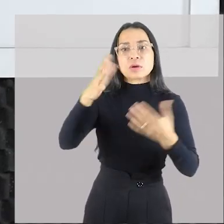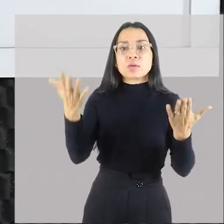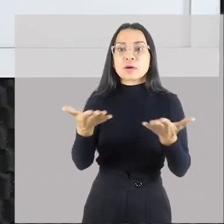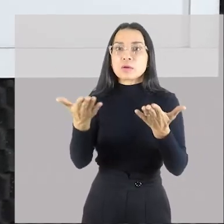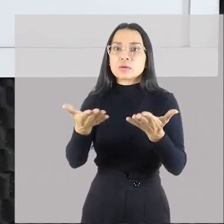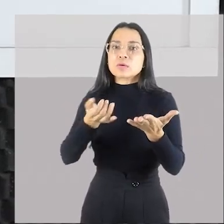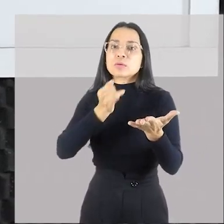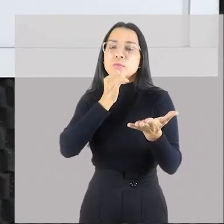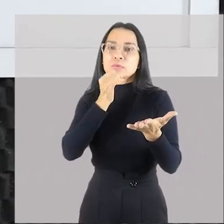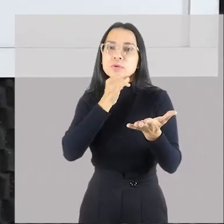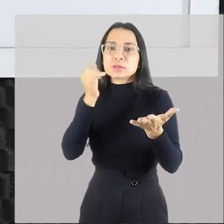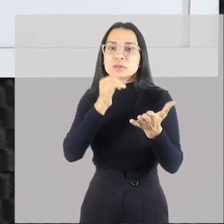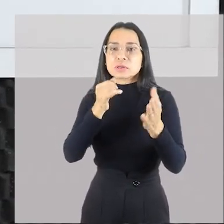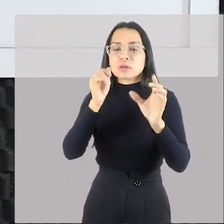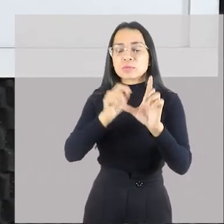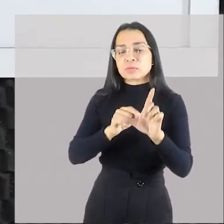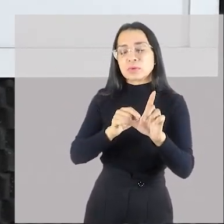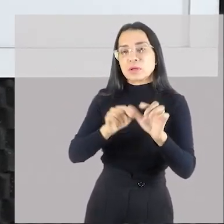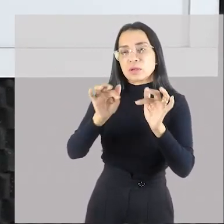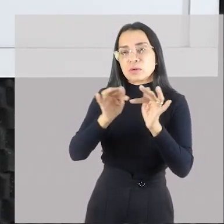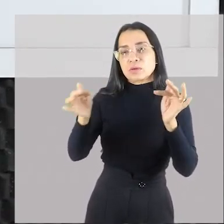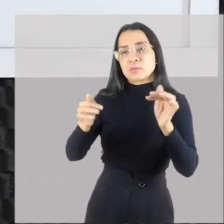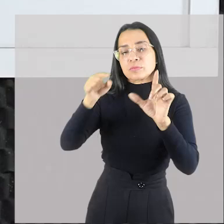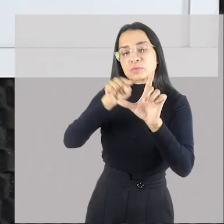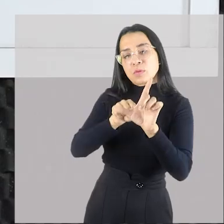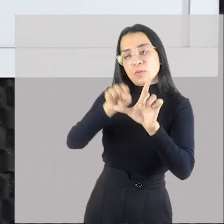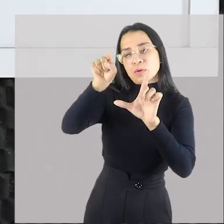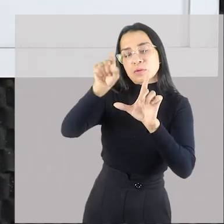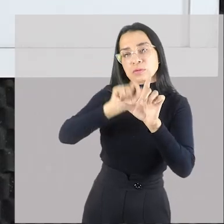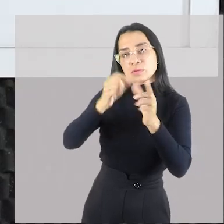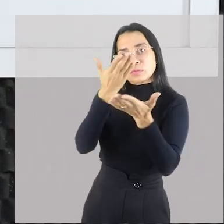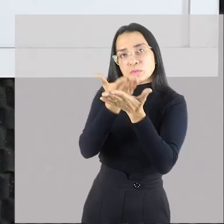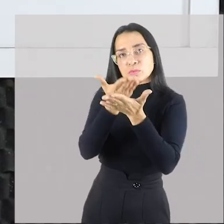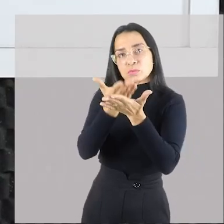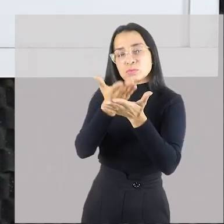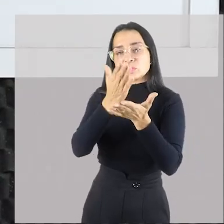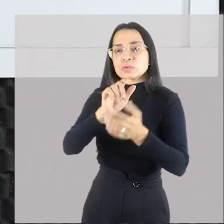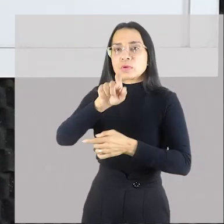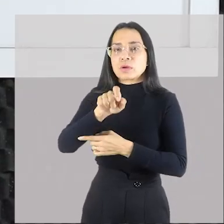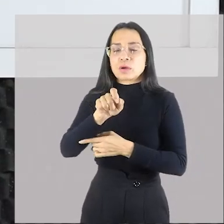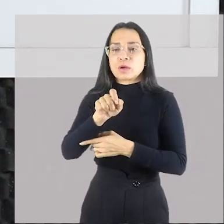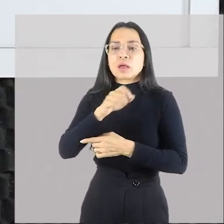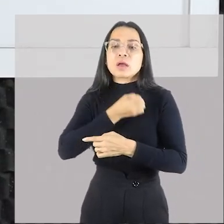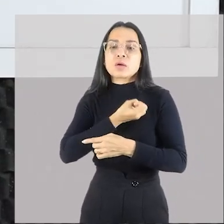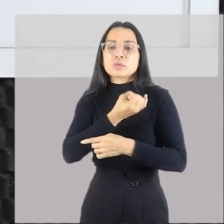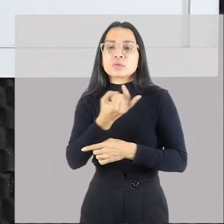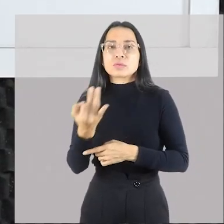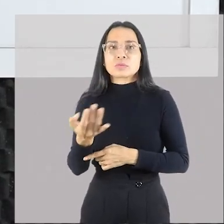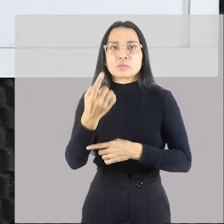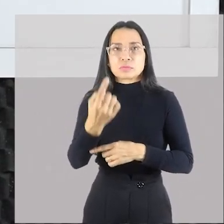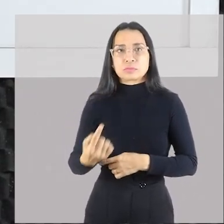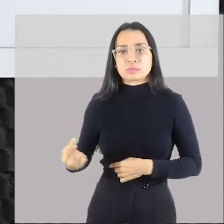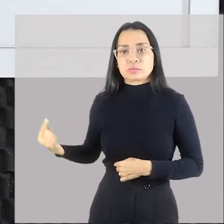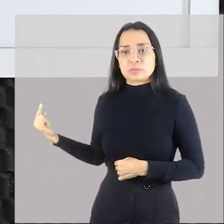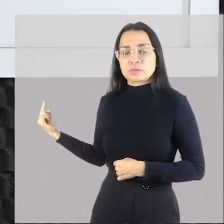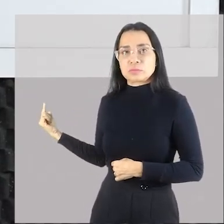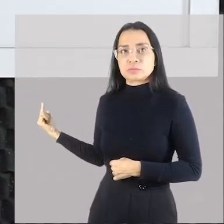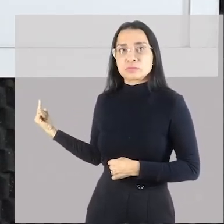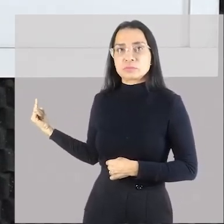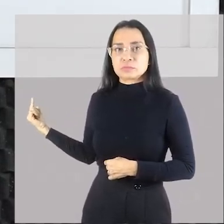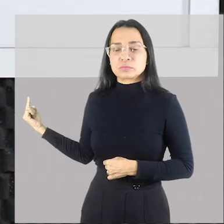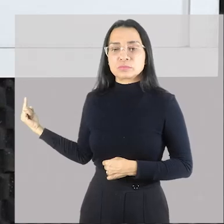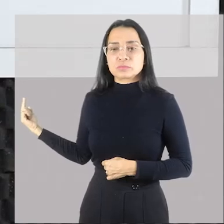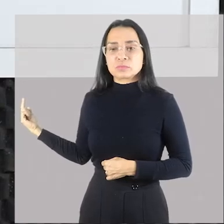afim para a gente estudar o sinal da função. Então, vamos fazer. Eu tenho uma função y igual a 4x menos 8.